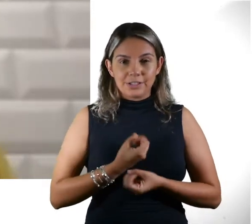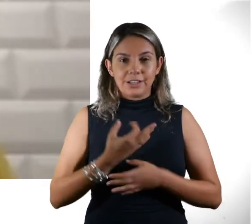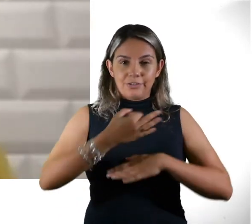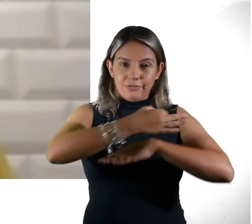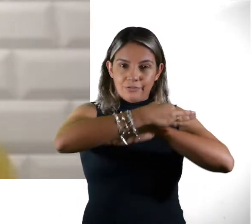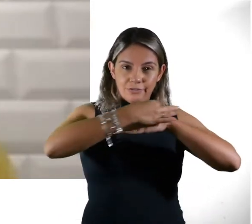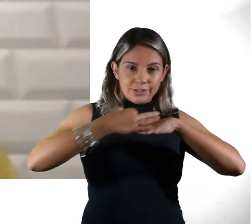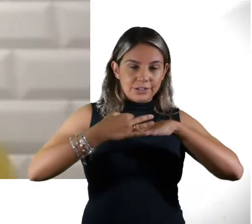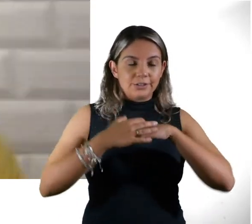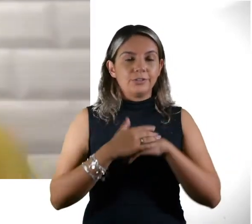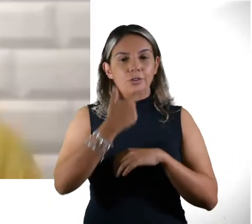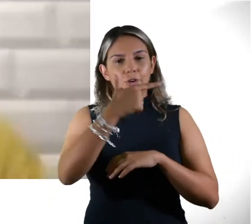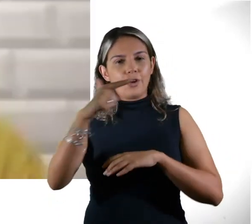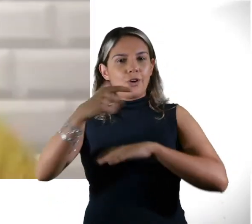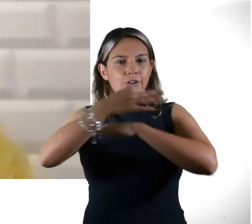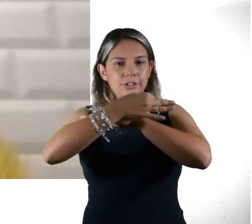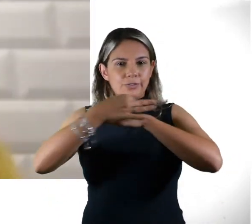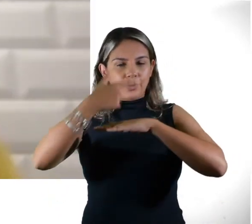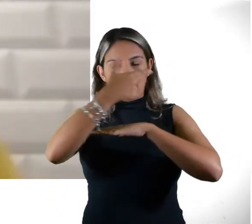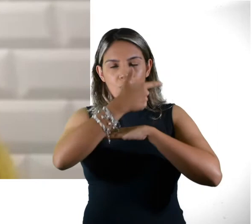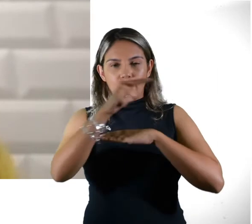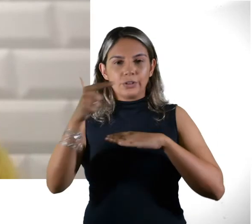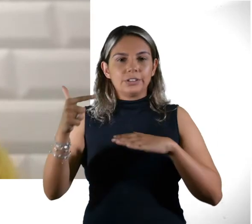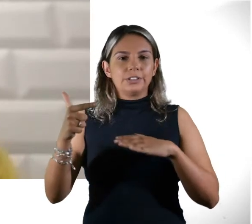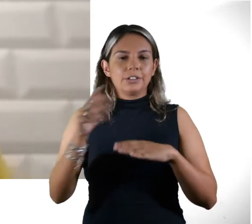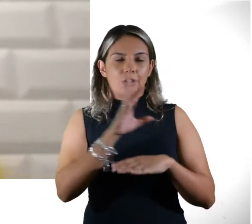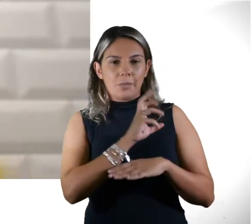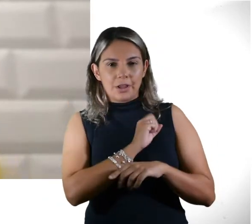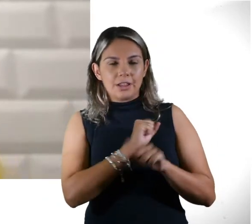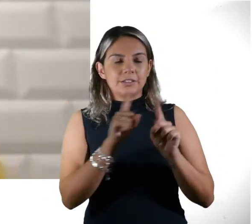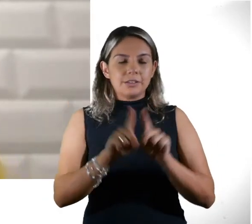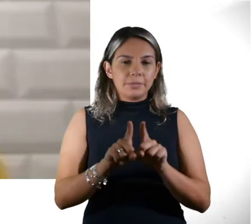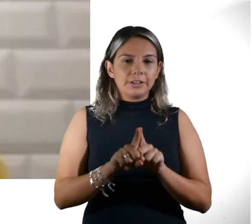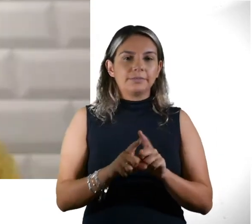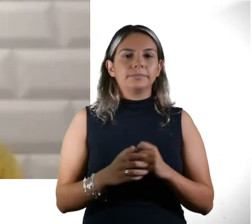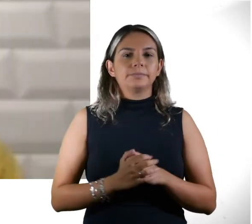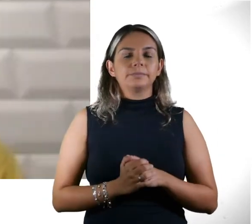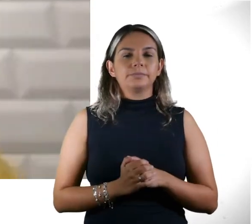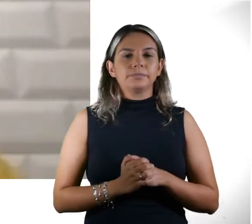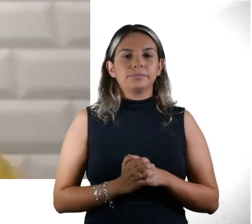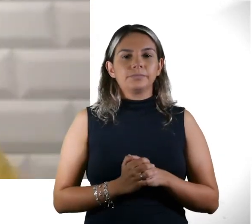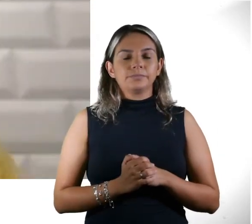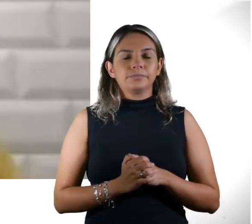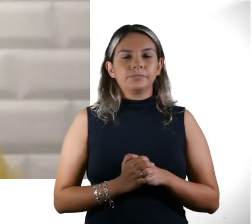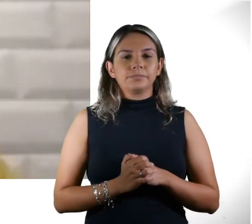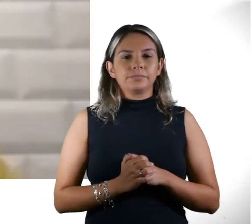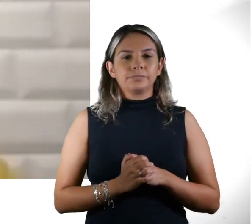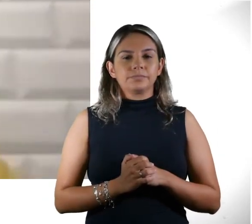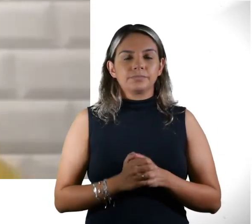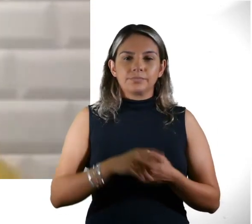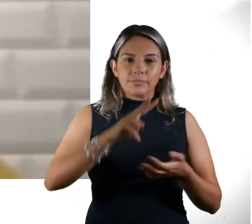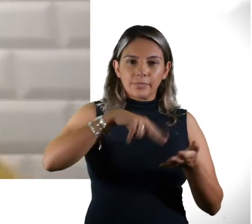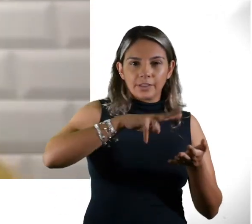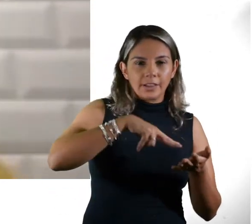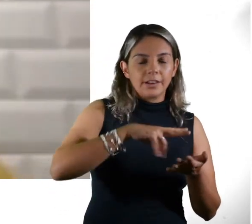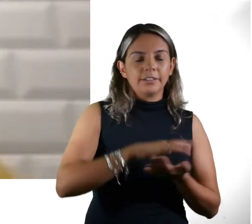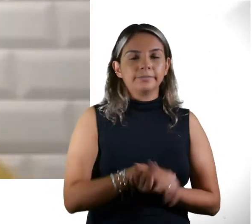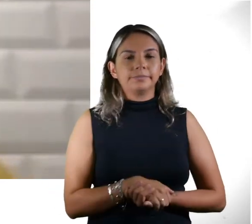Ficção, outros ficcionistas, outros romancistas também, eventualmente. O Essa, reler